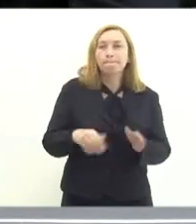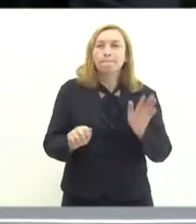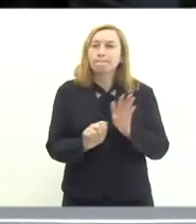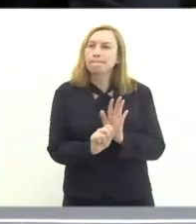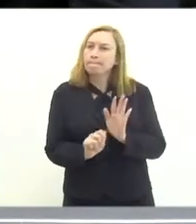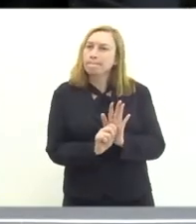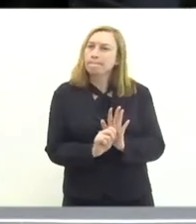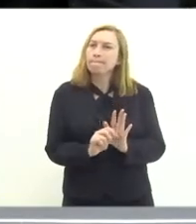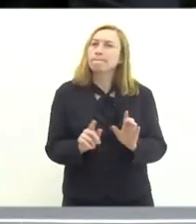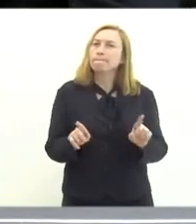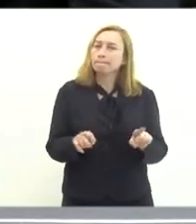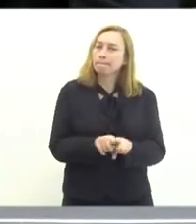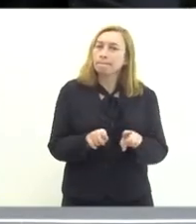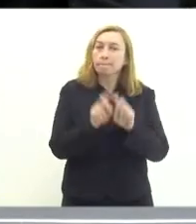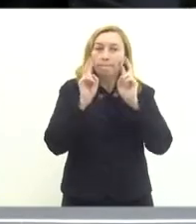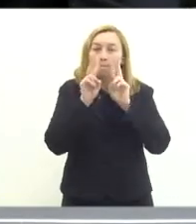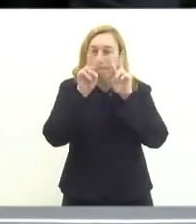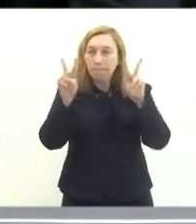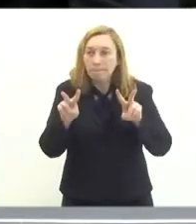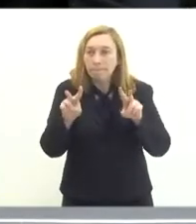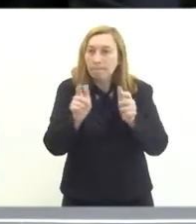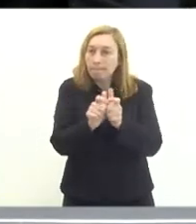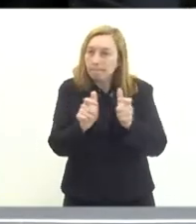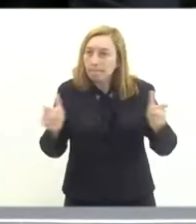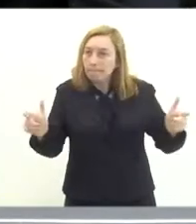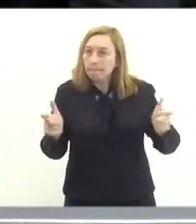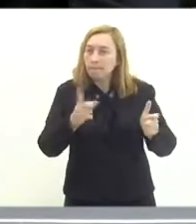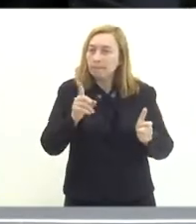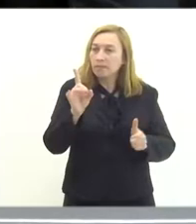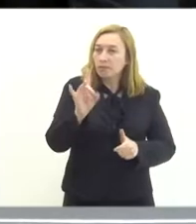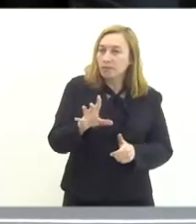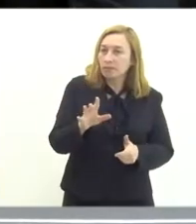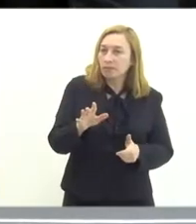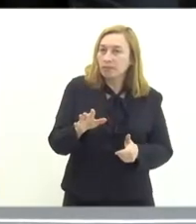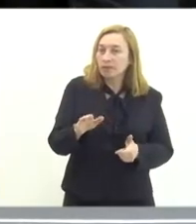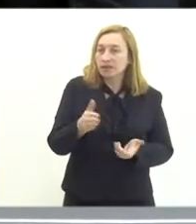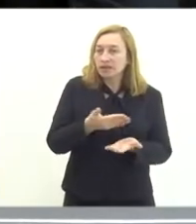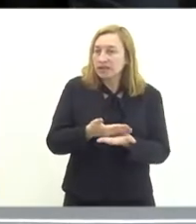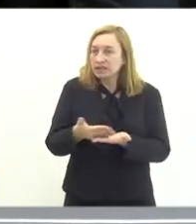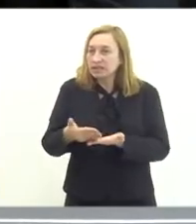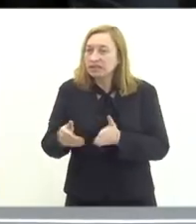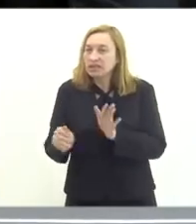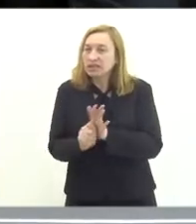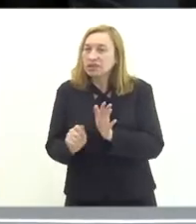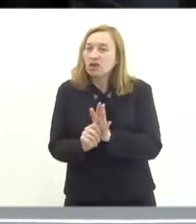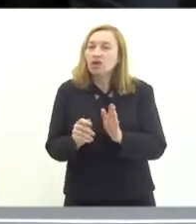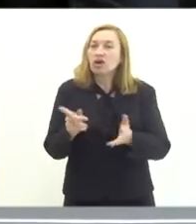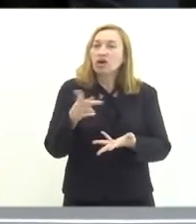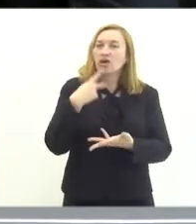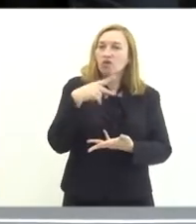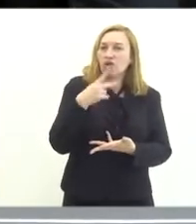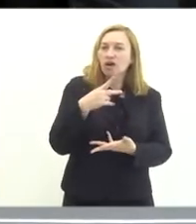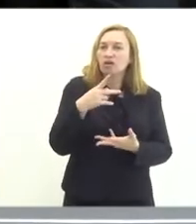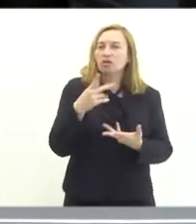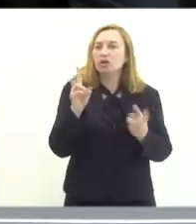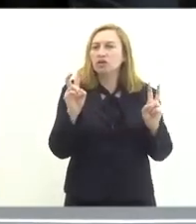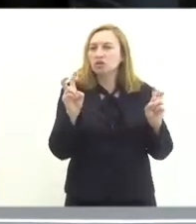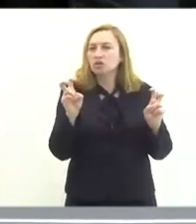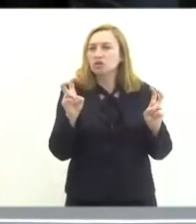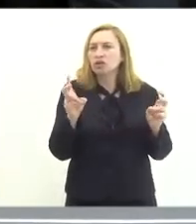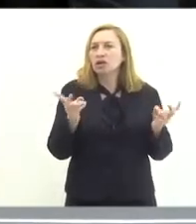a gente também tem que ter um olhar amplo não só para aquele e aqui eu falo até na questão